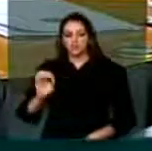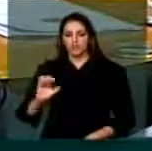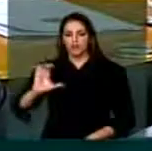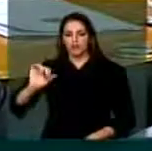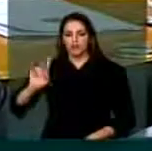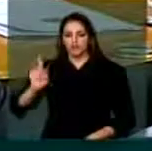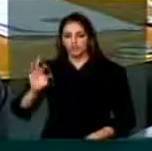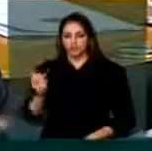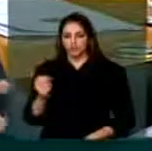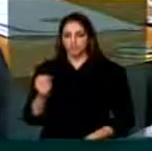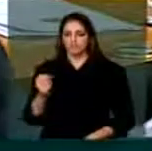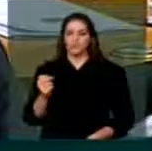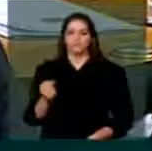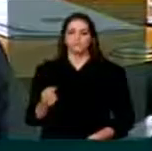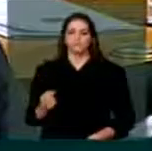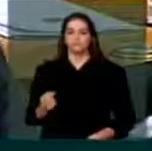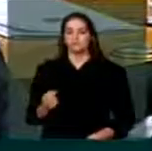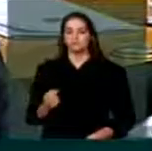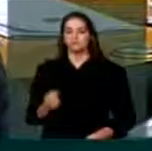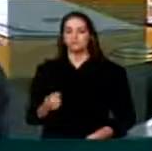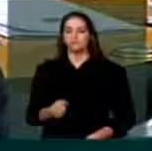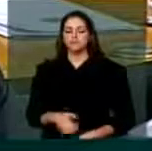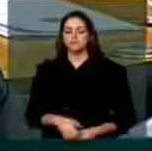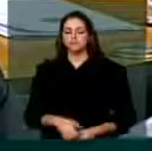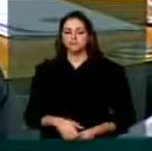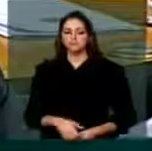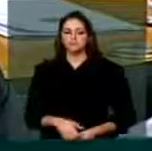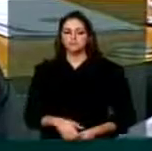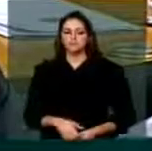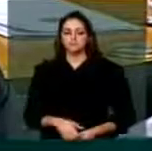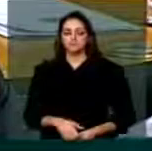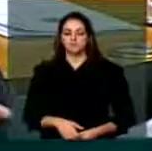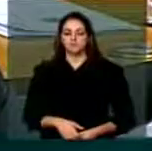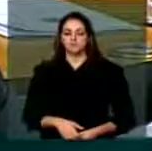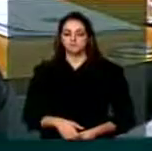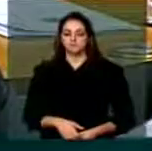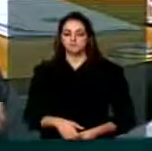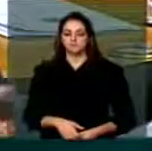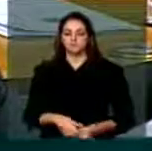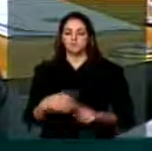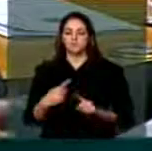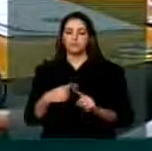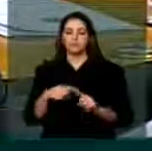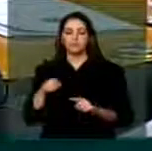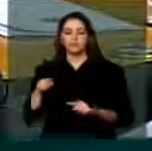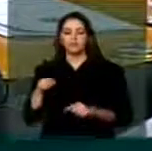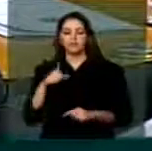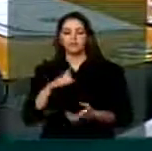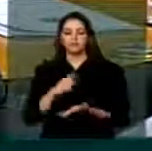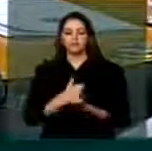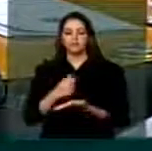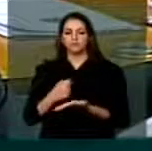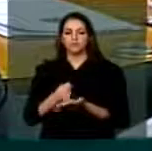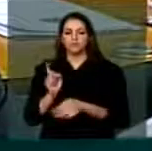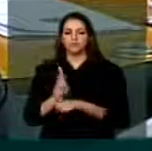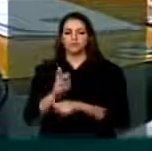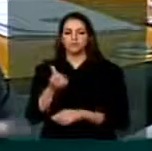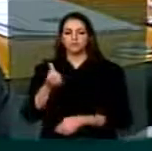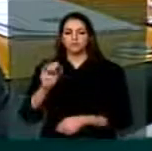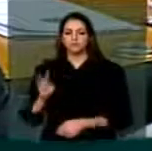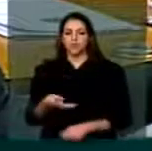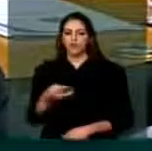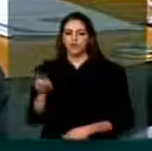escândalos todos. O objeto usado para chantagear o PT foi um contrato de empréstimo de 6 milhões de